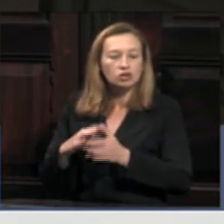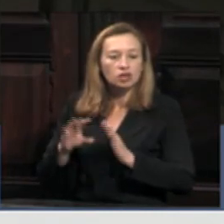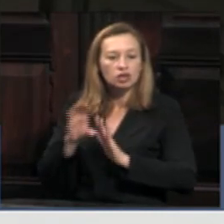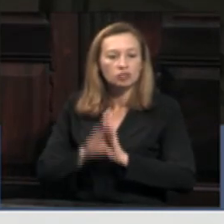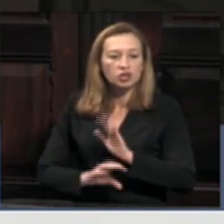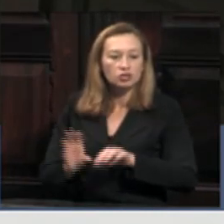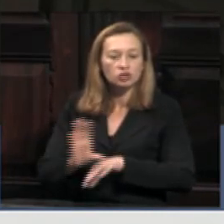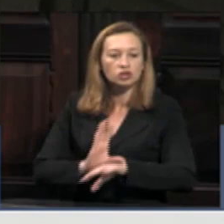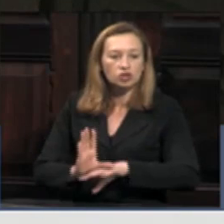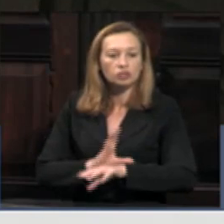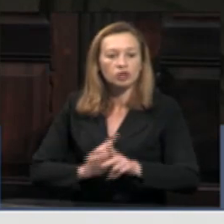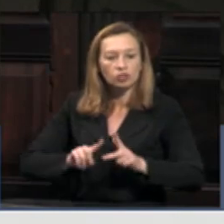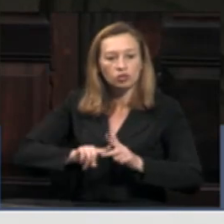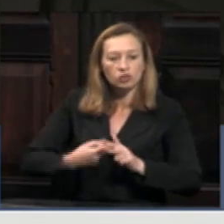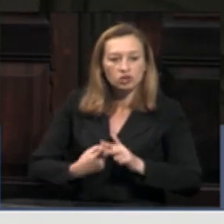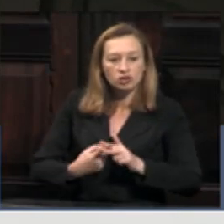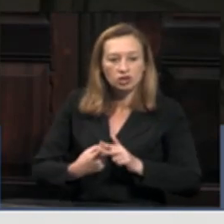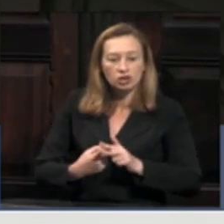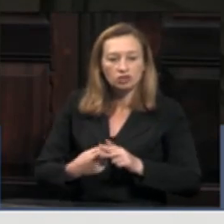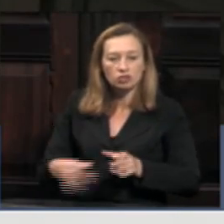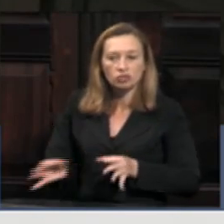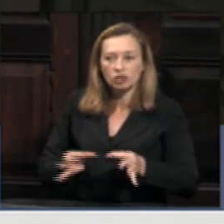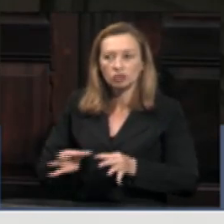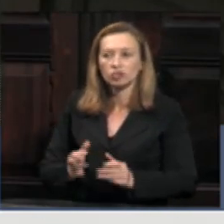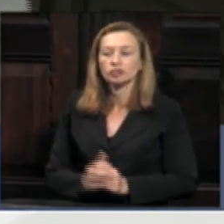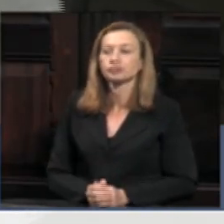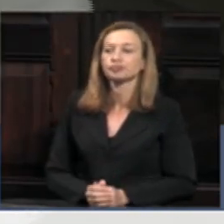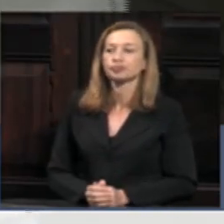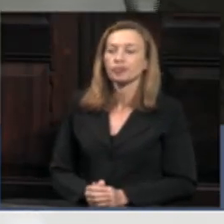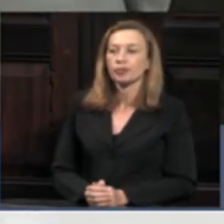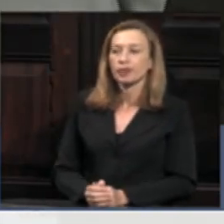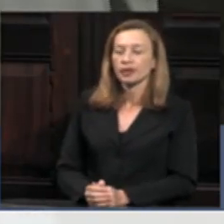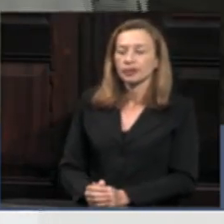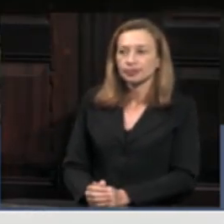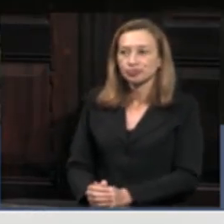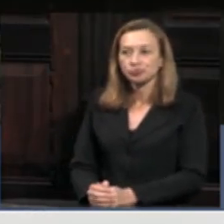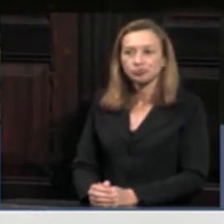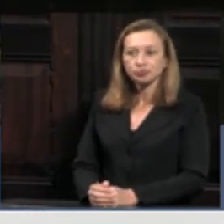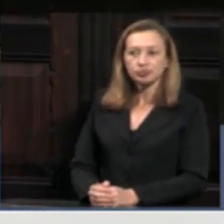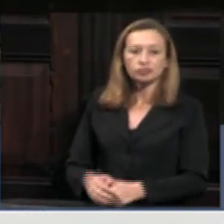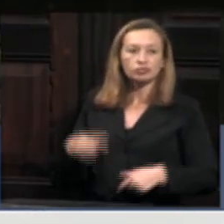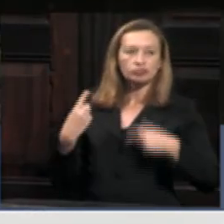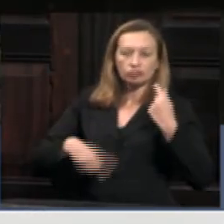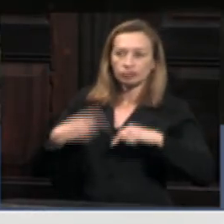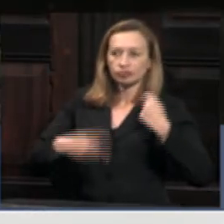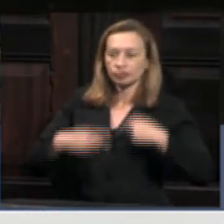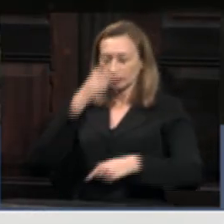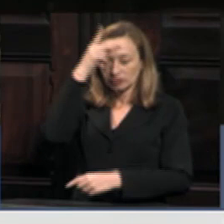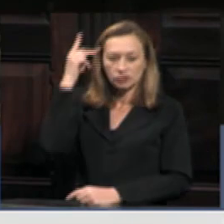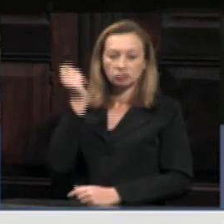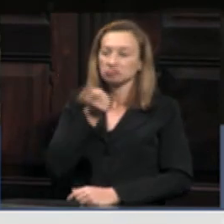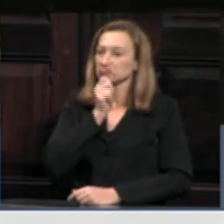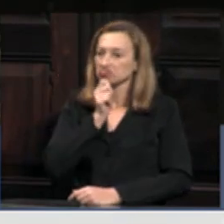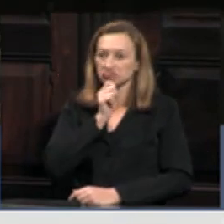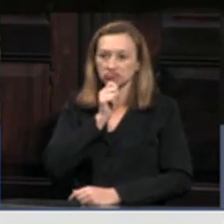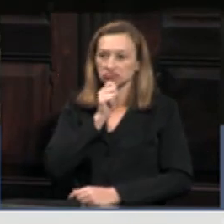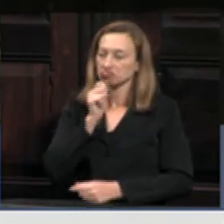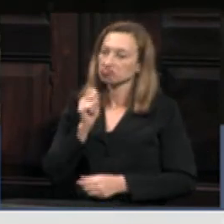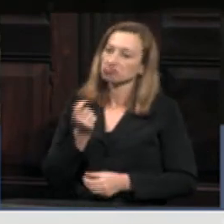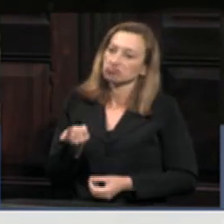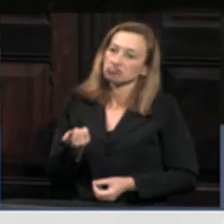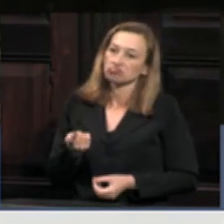pela manutenção do veto parcial. Emitido o parecer, coloco em discussão. Não